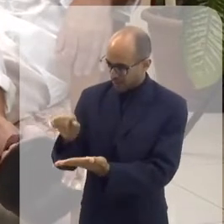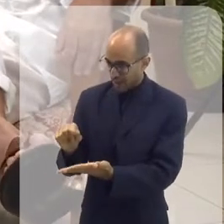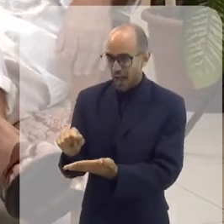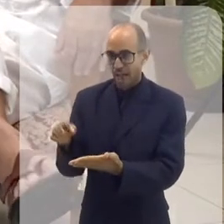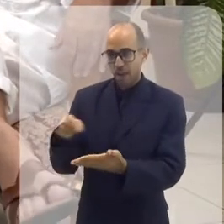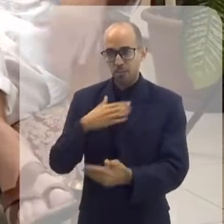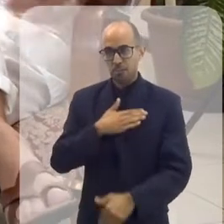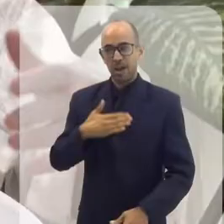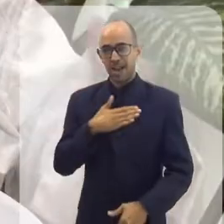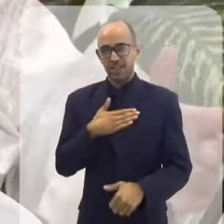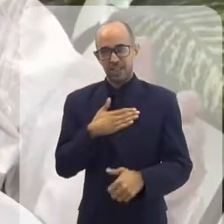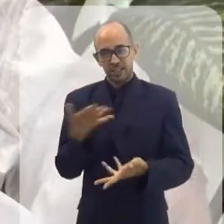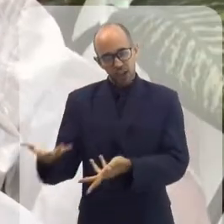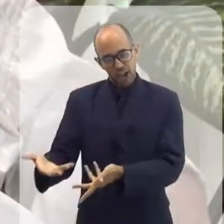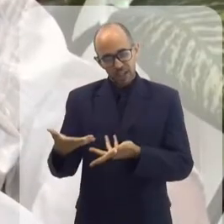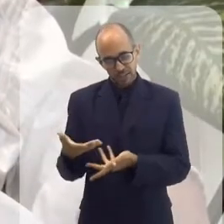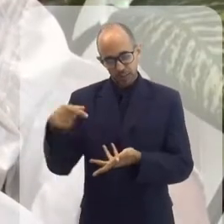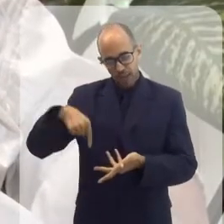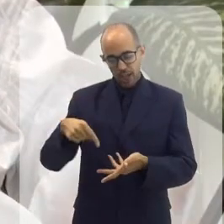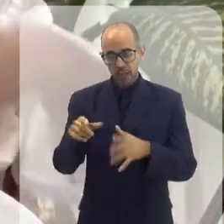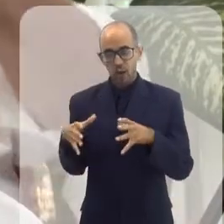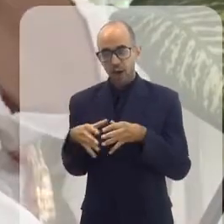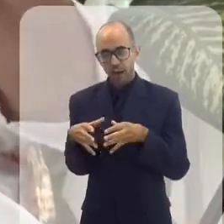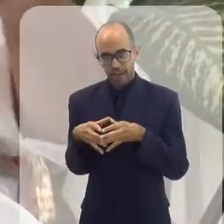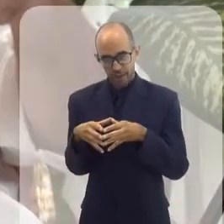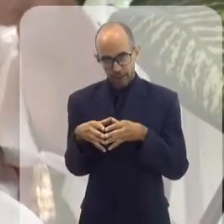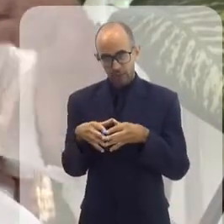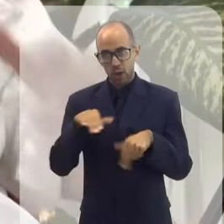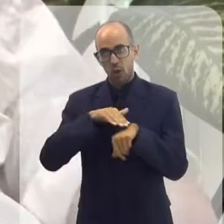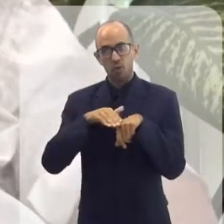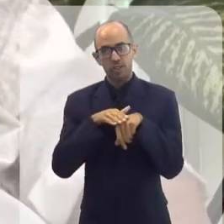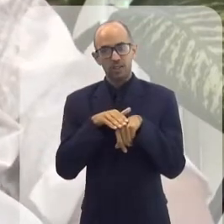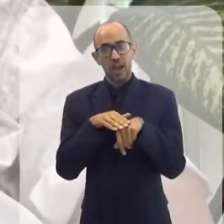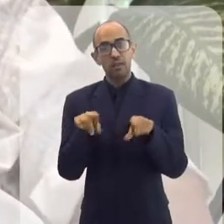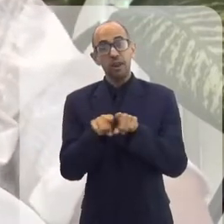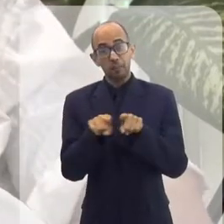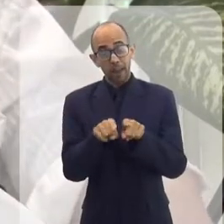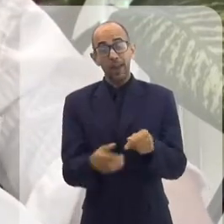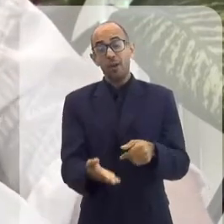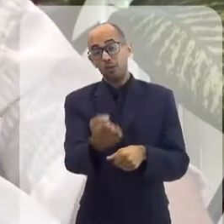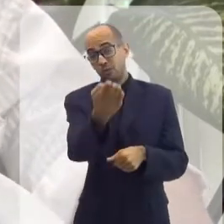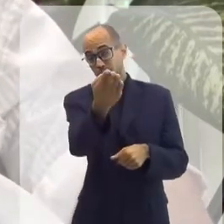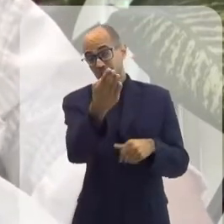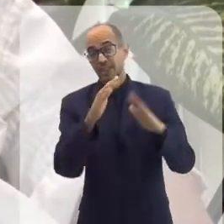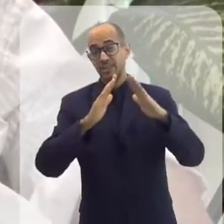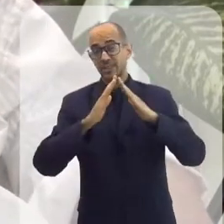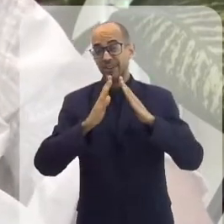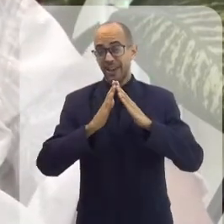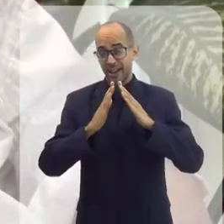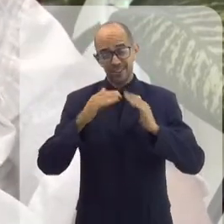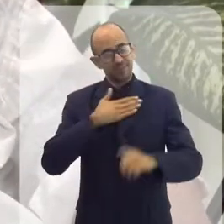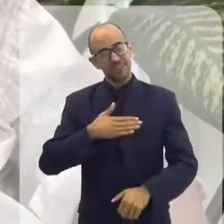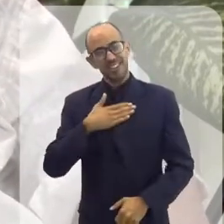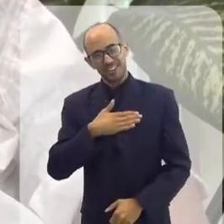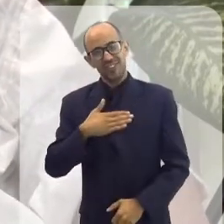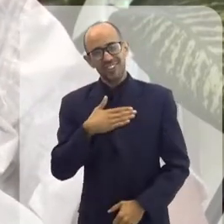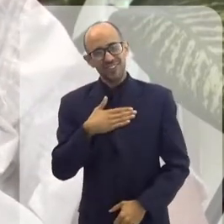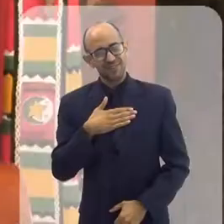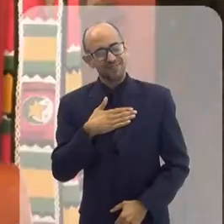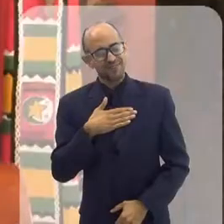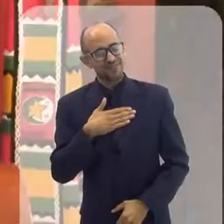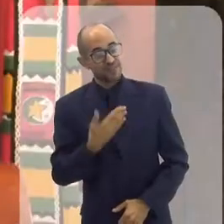prazer te receber a toda equipe conversar com seus telespectadores é uma grande